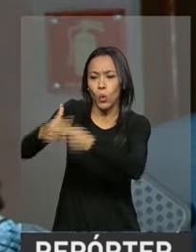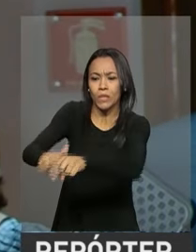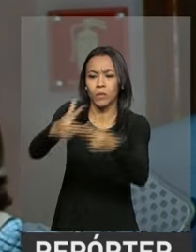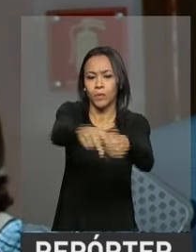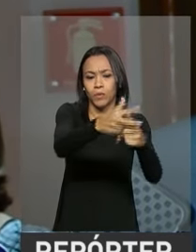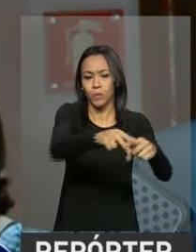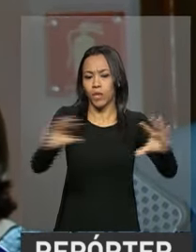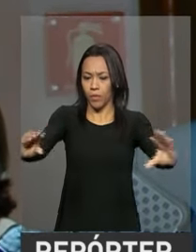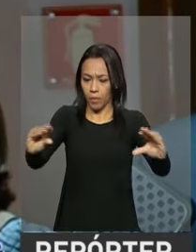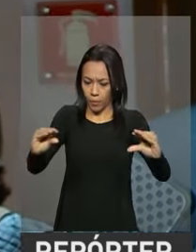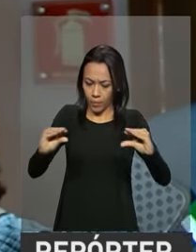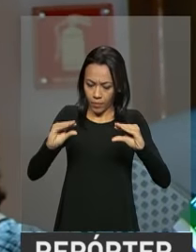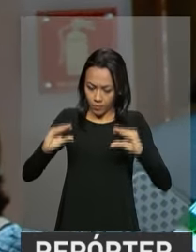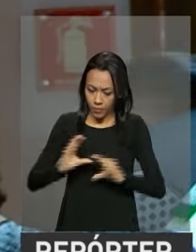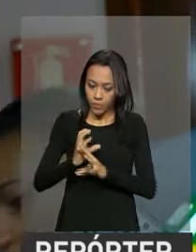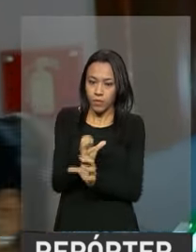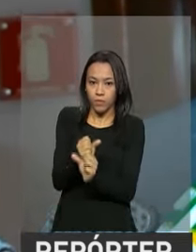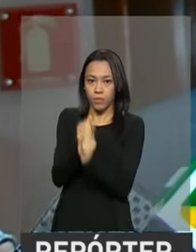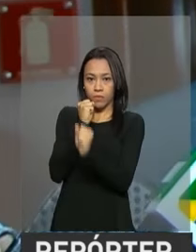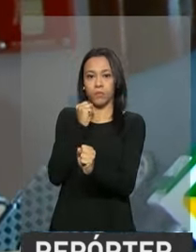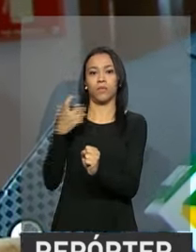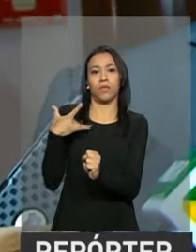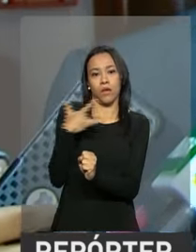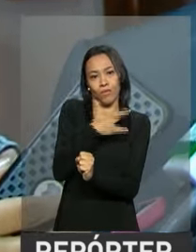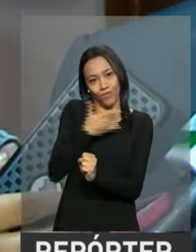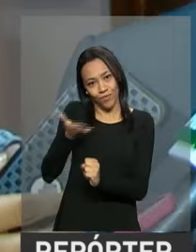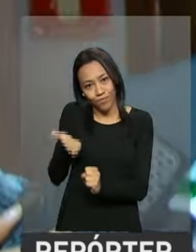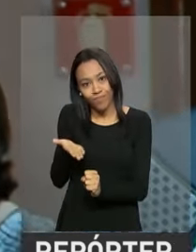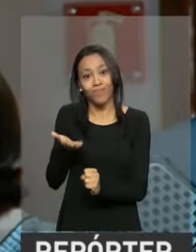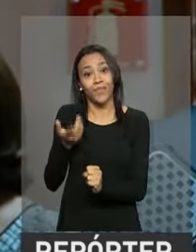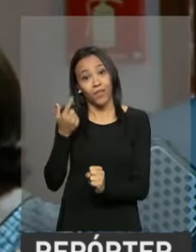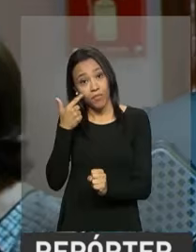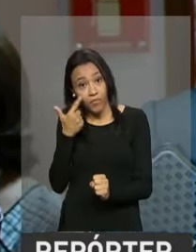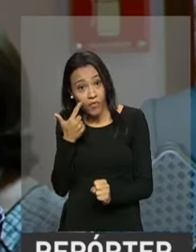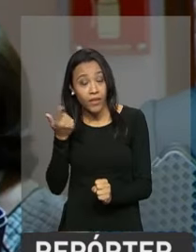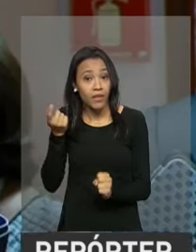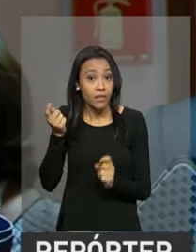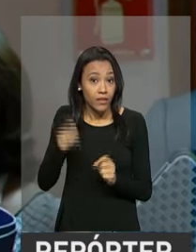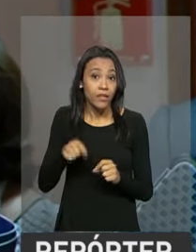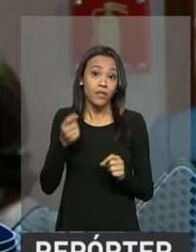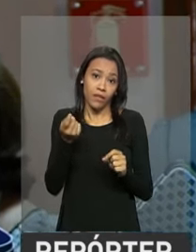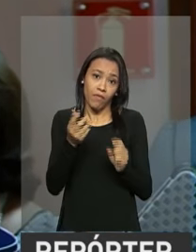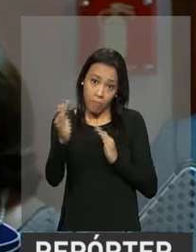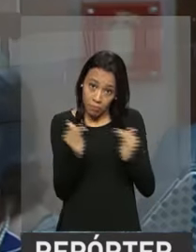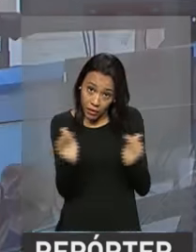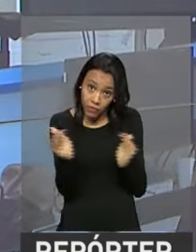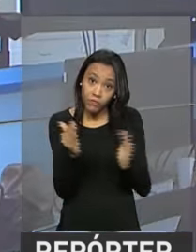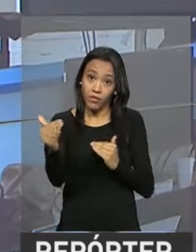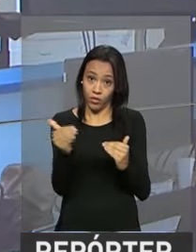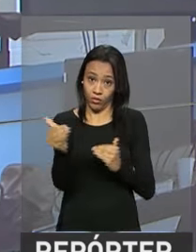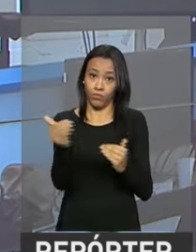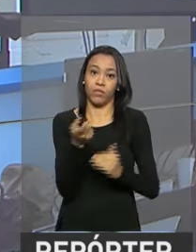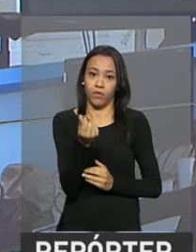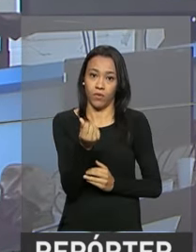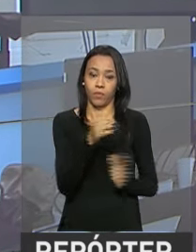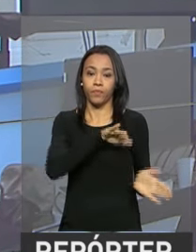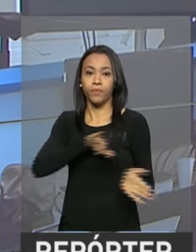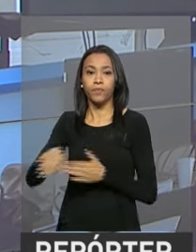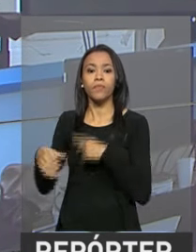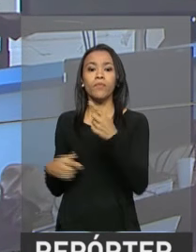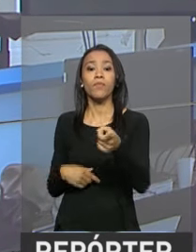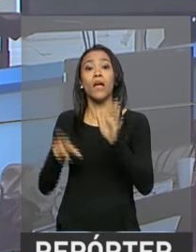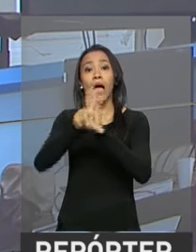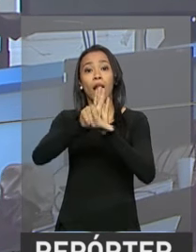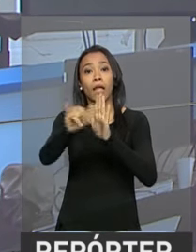em princípio a nossa tarefa é buscar recompor os recursos que estavam previstos no orçamento desse ano a lei de acesso